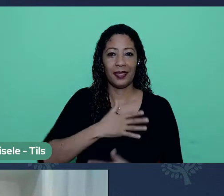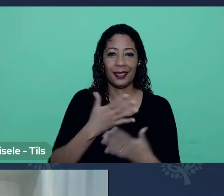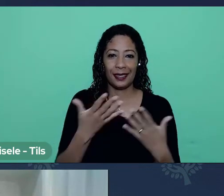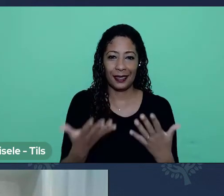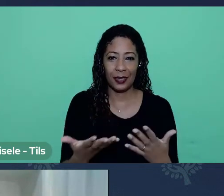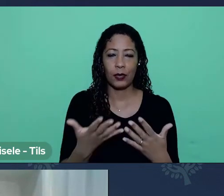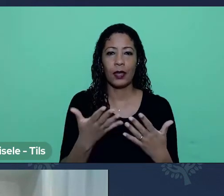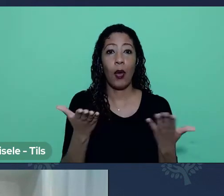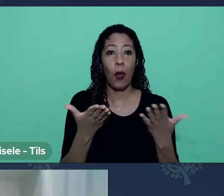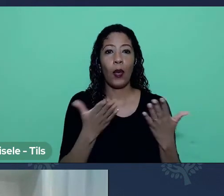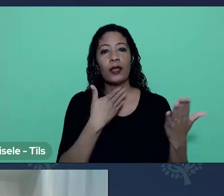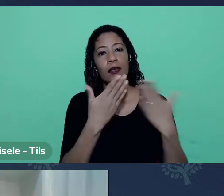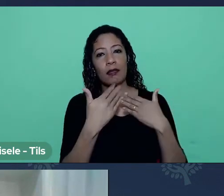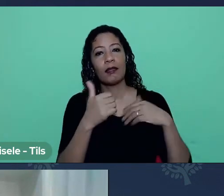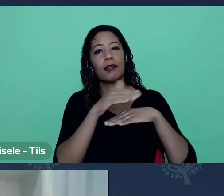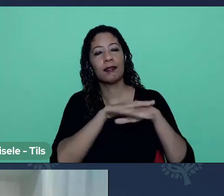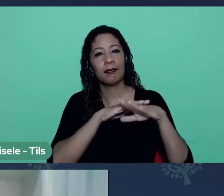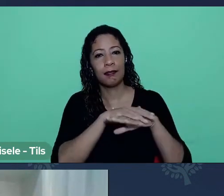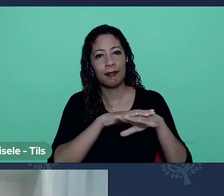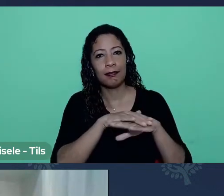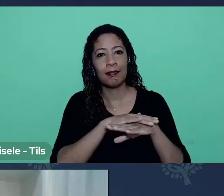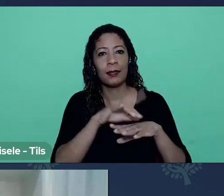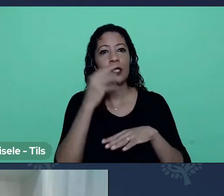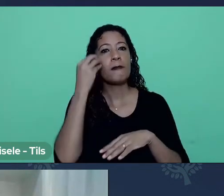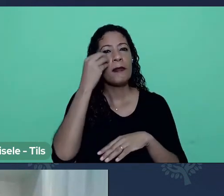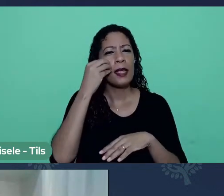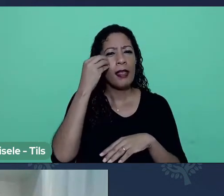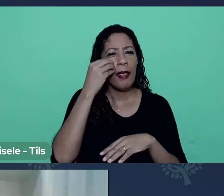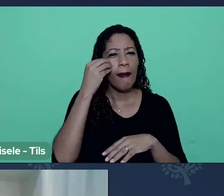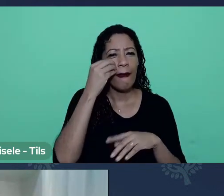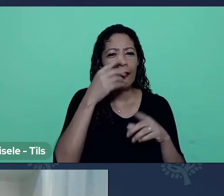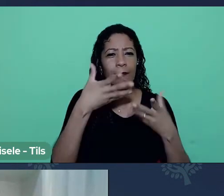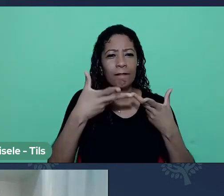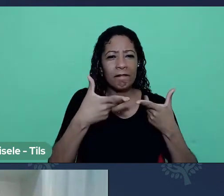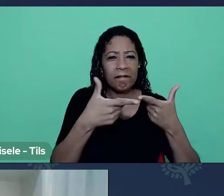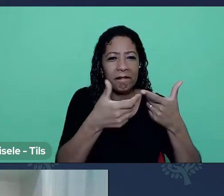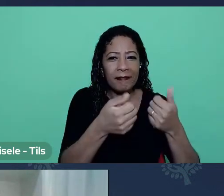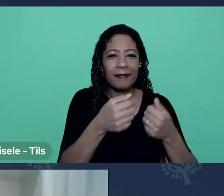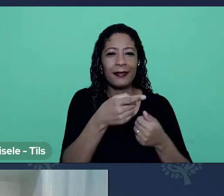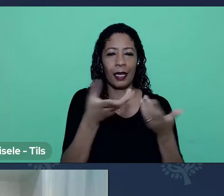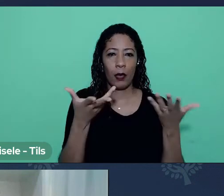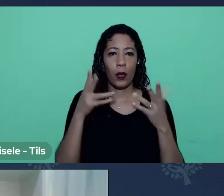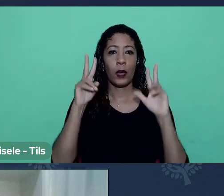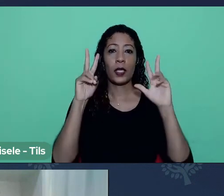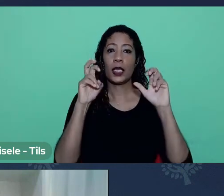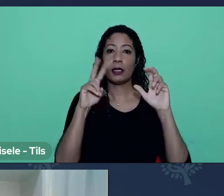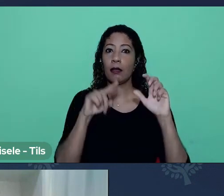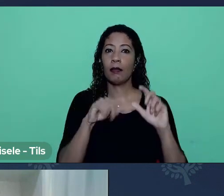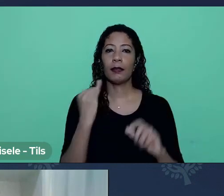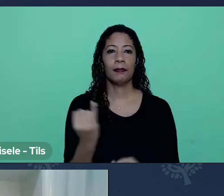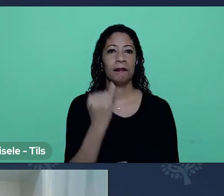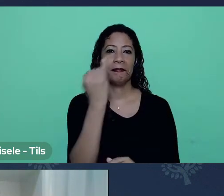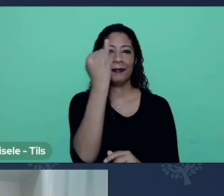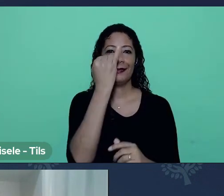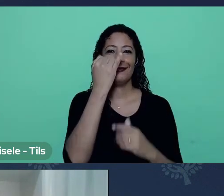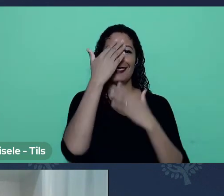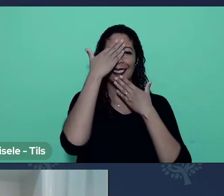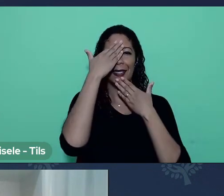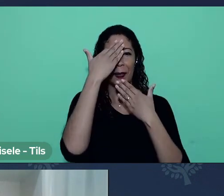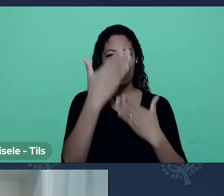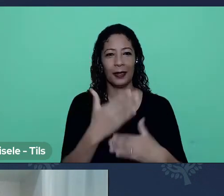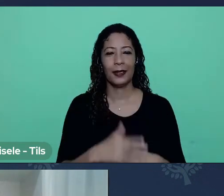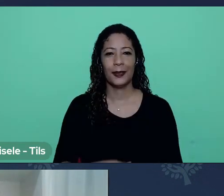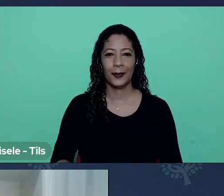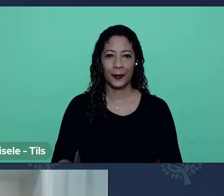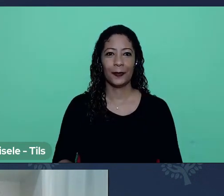papo com o senhor, de ouvir um pouco, né, a sua experiência, a sua expertise nesse tema que é tão relevante. Muito obrigada.